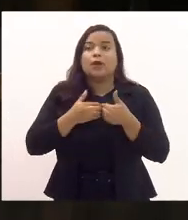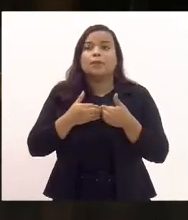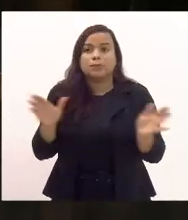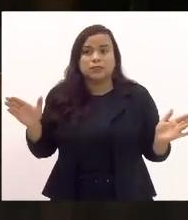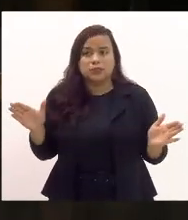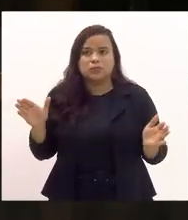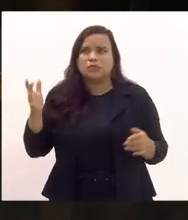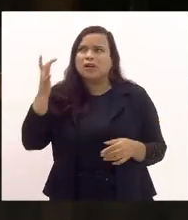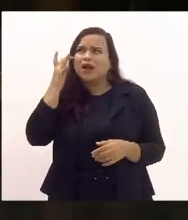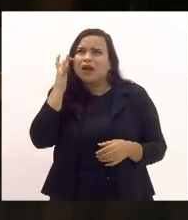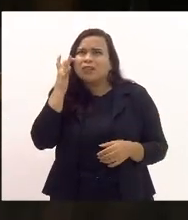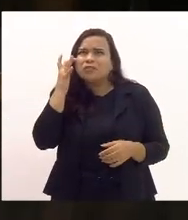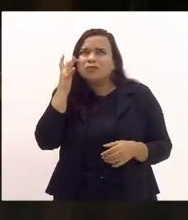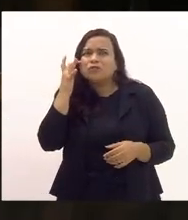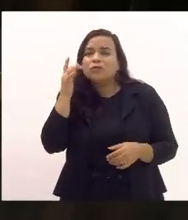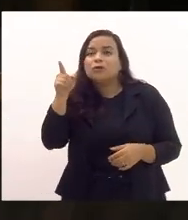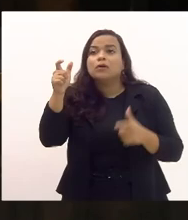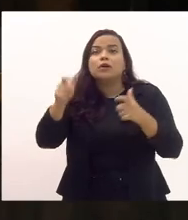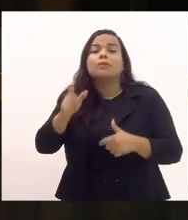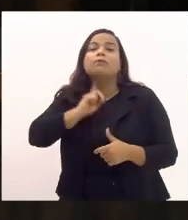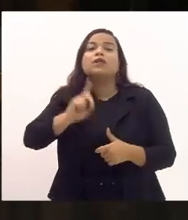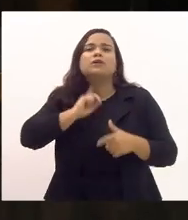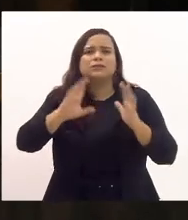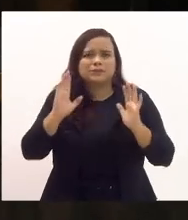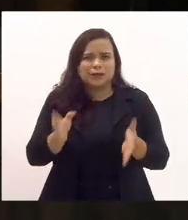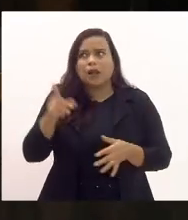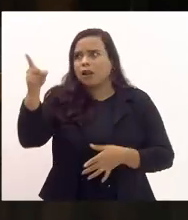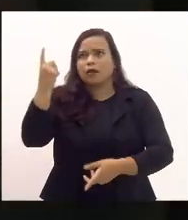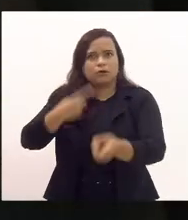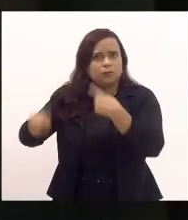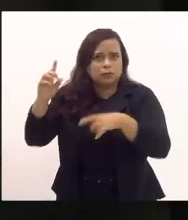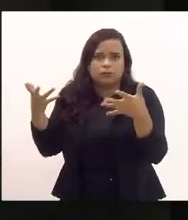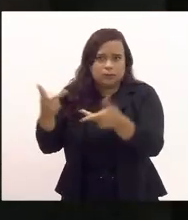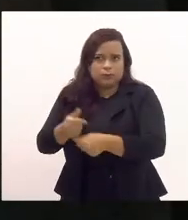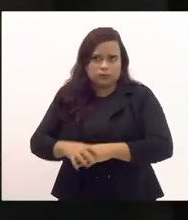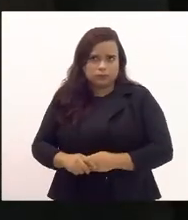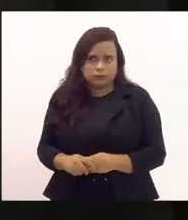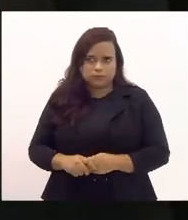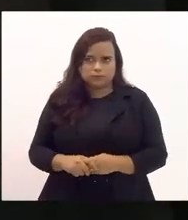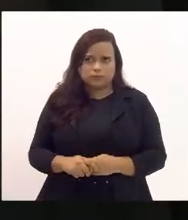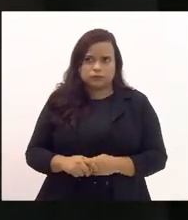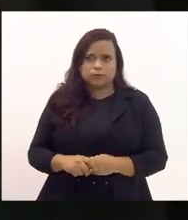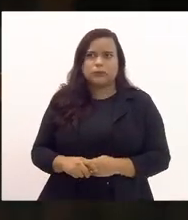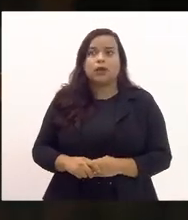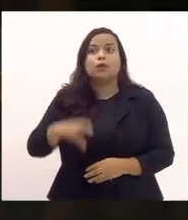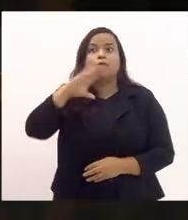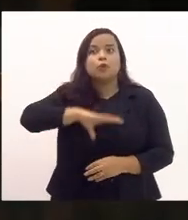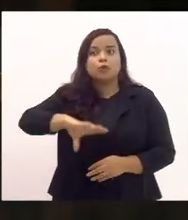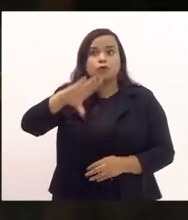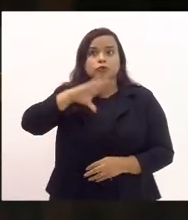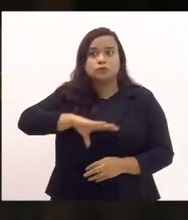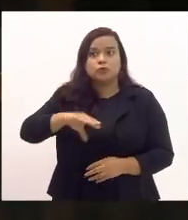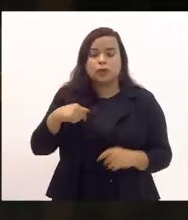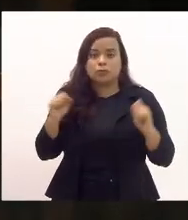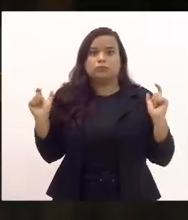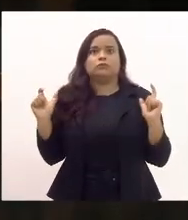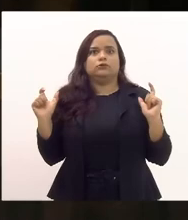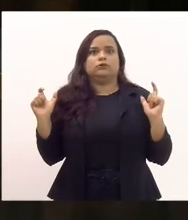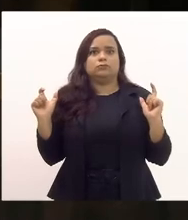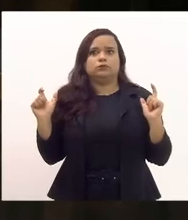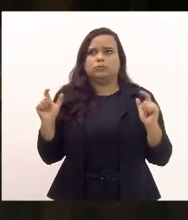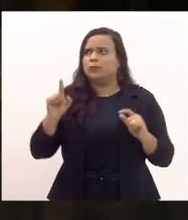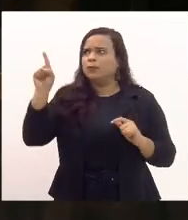inaugurada se não me falha a memória em Minas Gerais e tinha sido um sucesso veio de Portugal paz mei muito